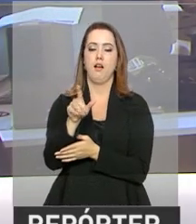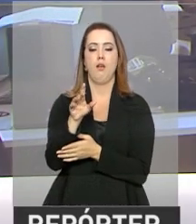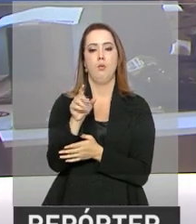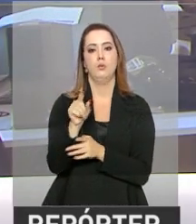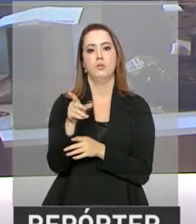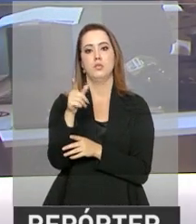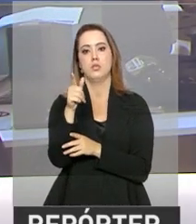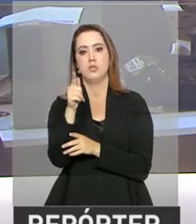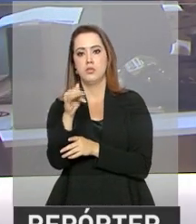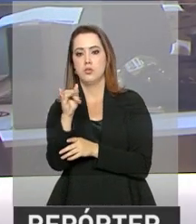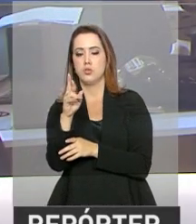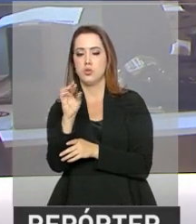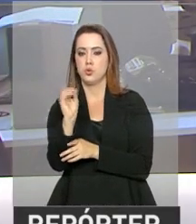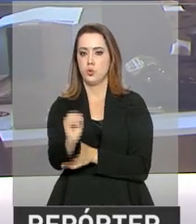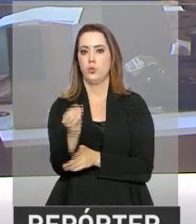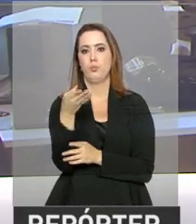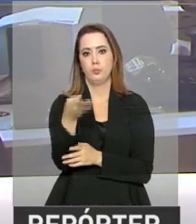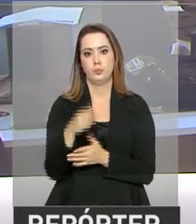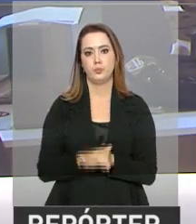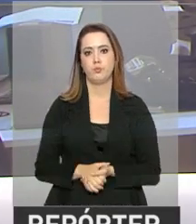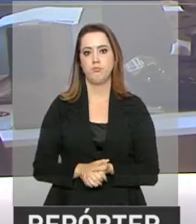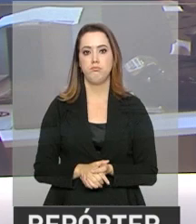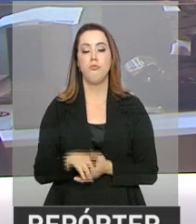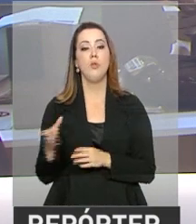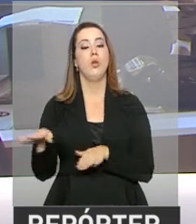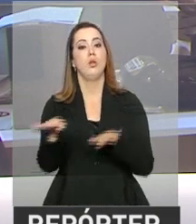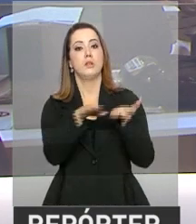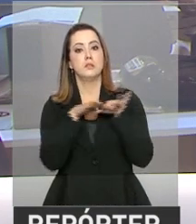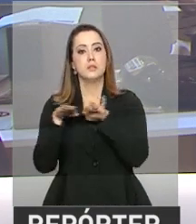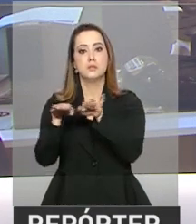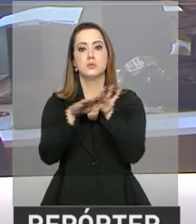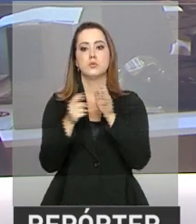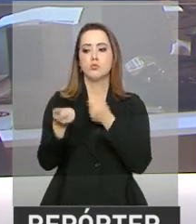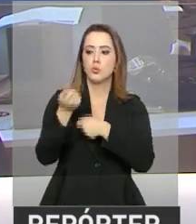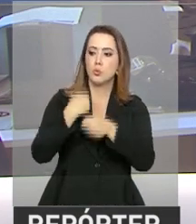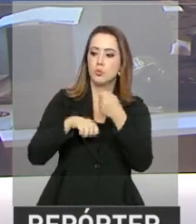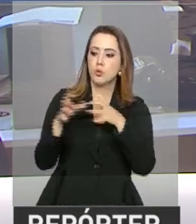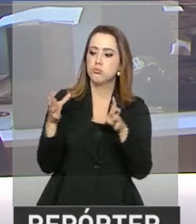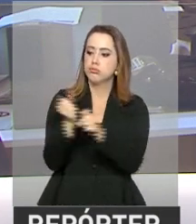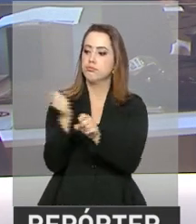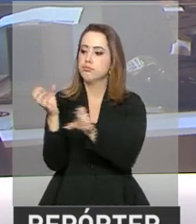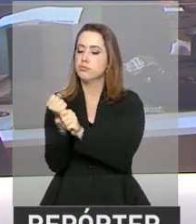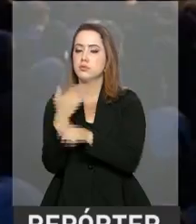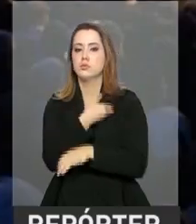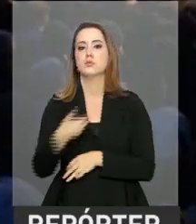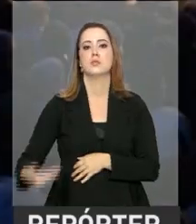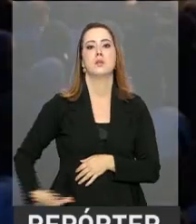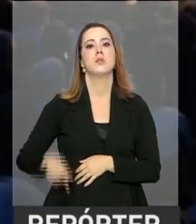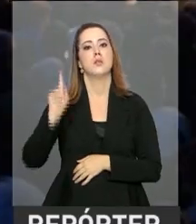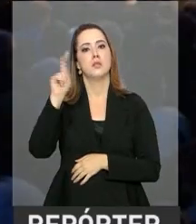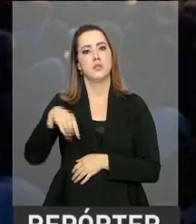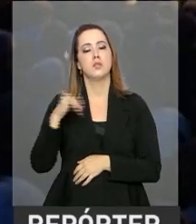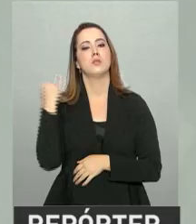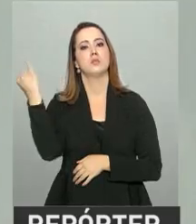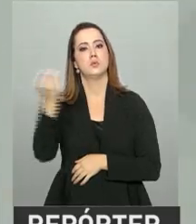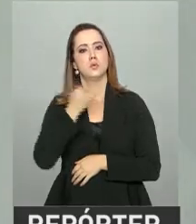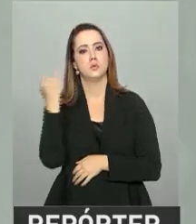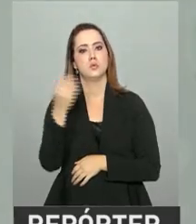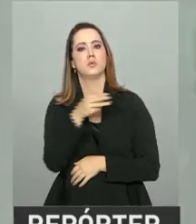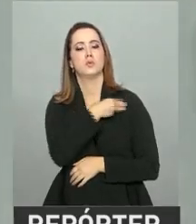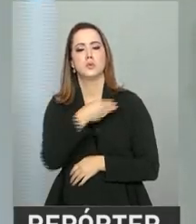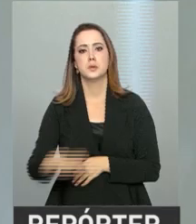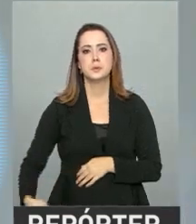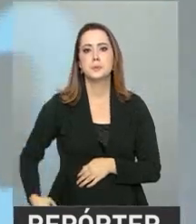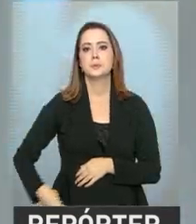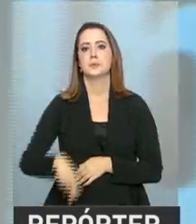Estabelecer o equilíbrio das contas públicas é fundamental para a retomada do crescimento da economia brasileira. É o que destacou o ministro da Fazenda, Henrique